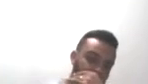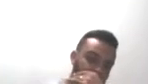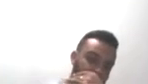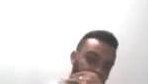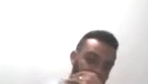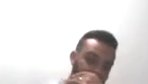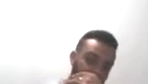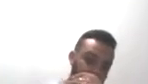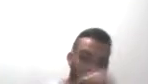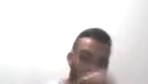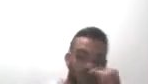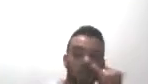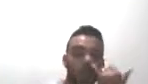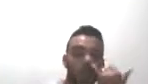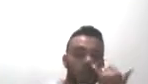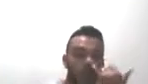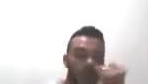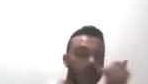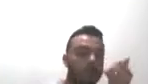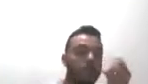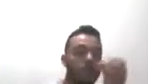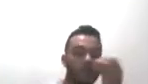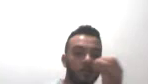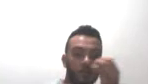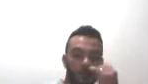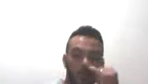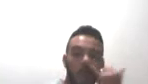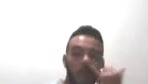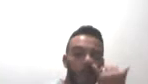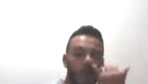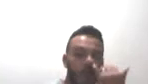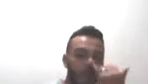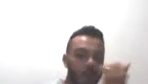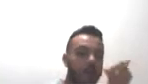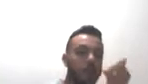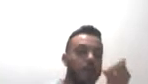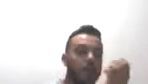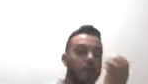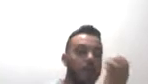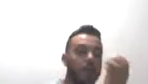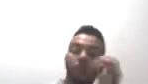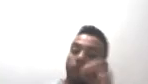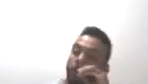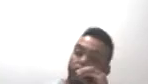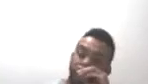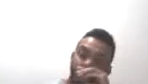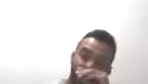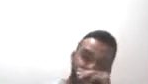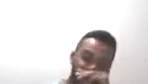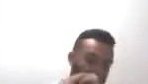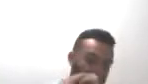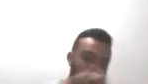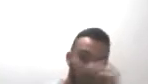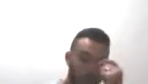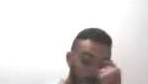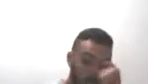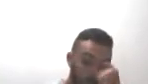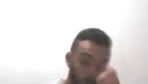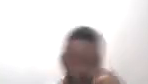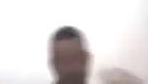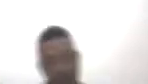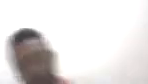6,8, mas essa solução ela vai ser diluída em água, certo? De 1 para 10. Eu vou ter essa